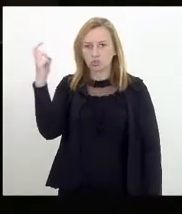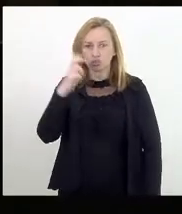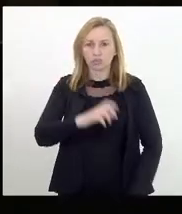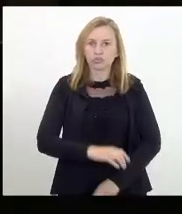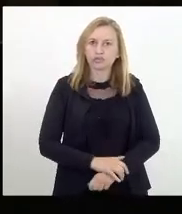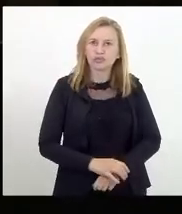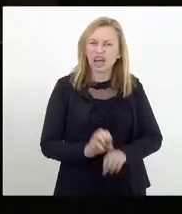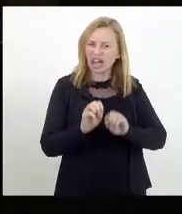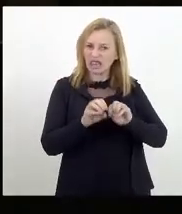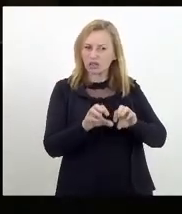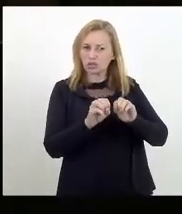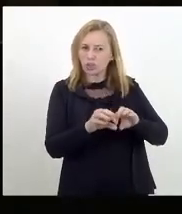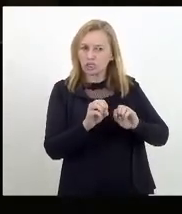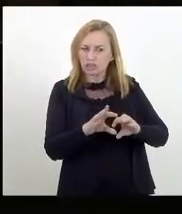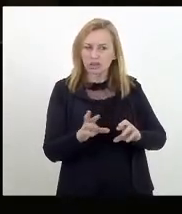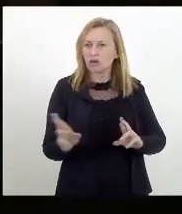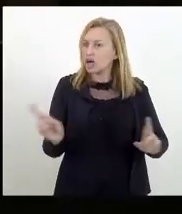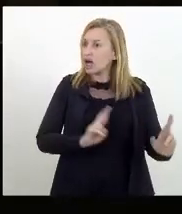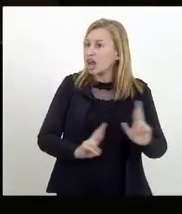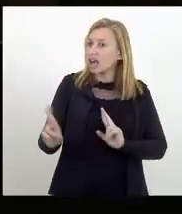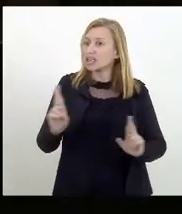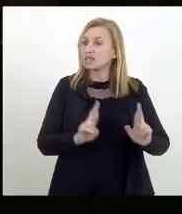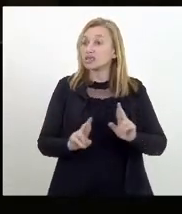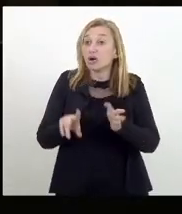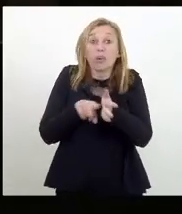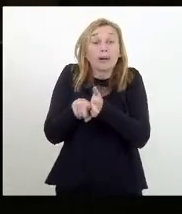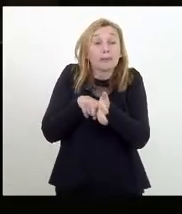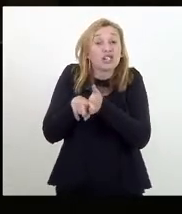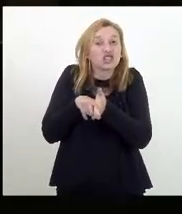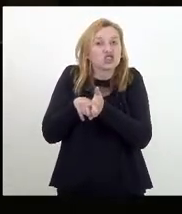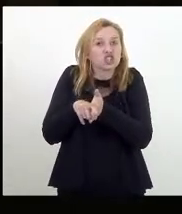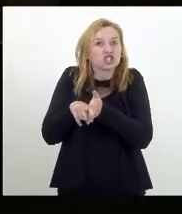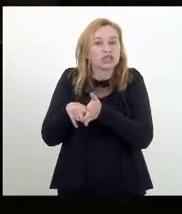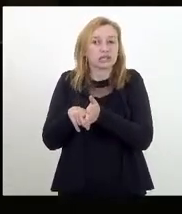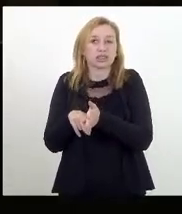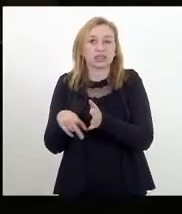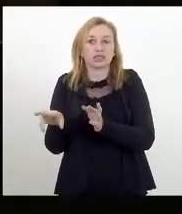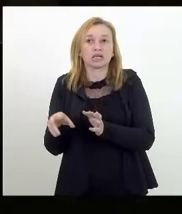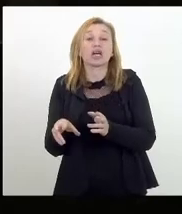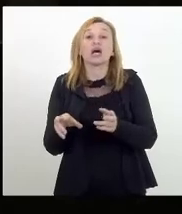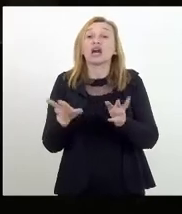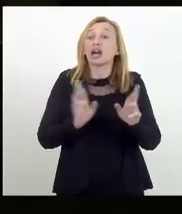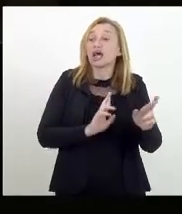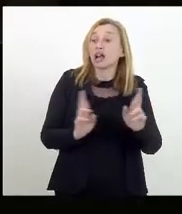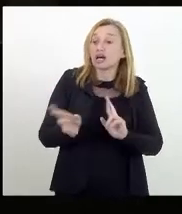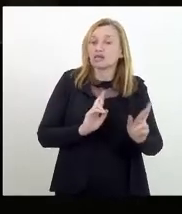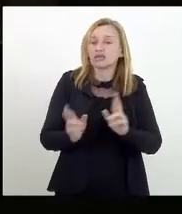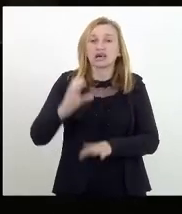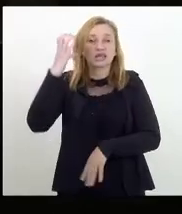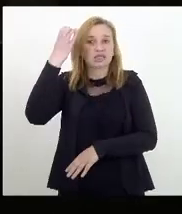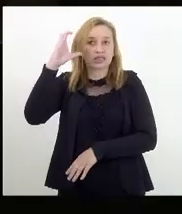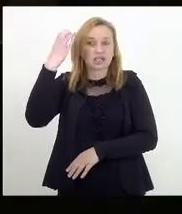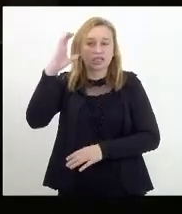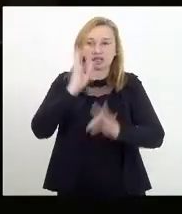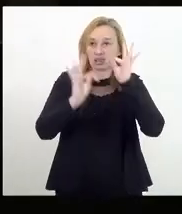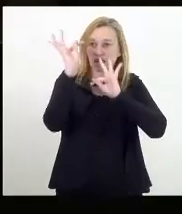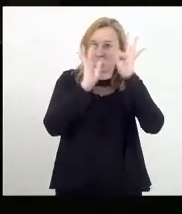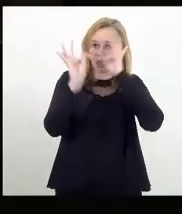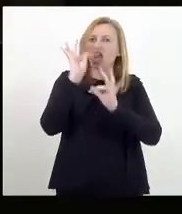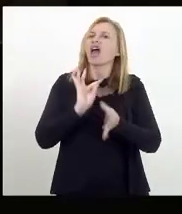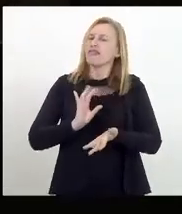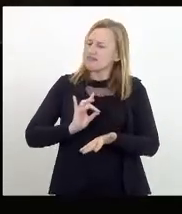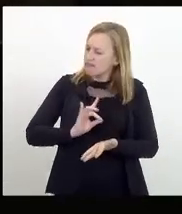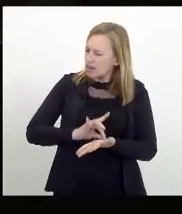a educação relacionado a pesquisa relacionadas à Ciência e Tecnologia é